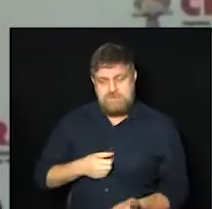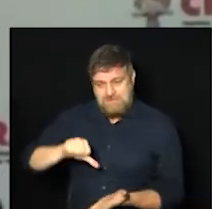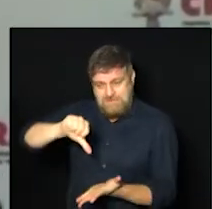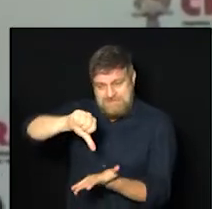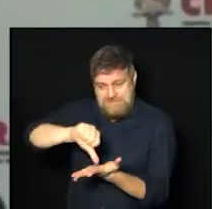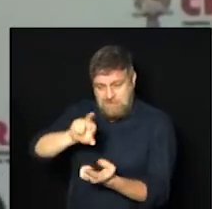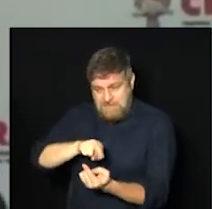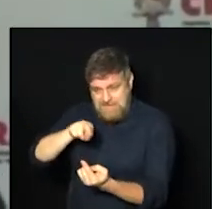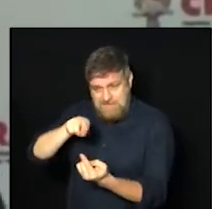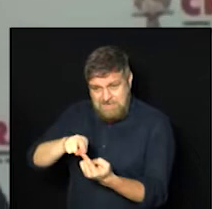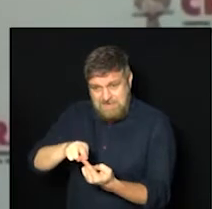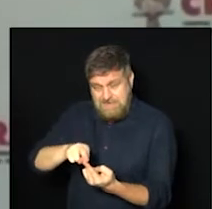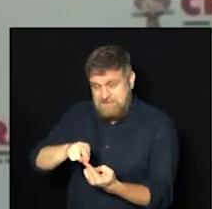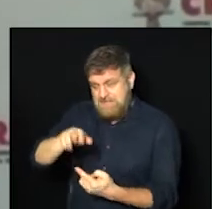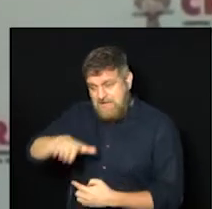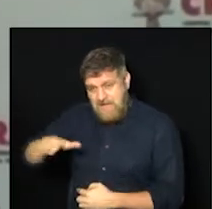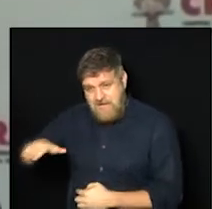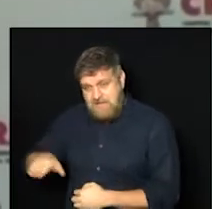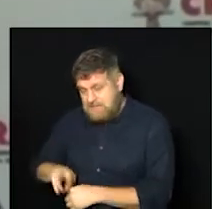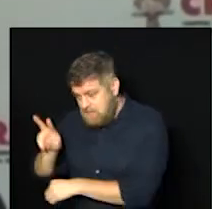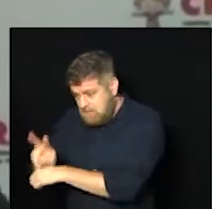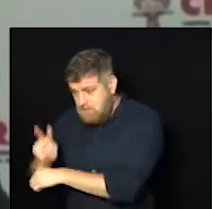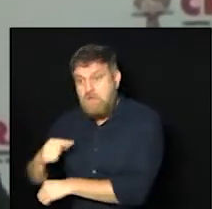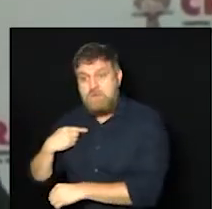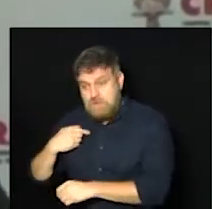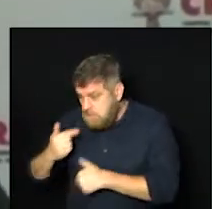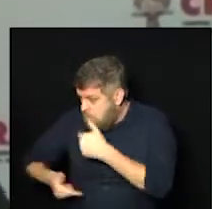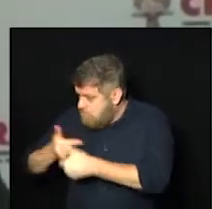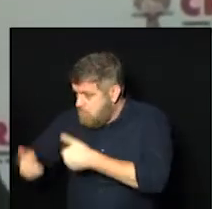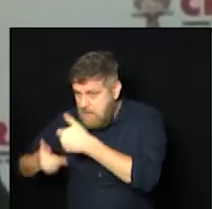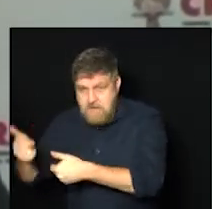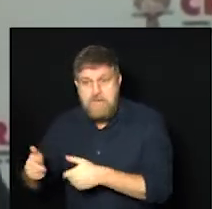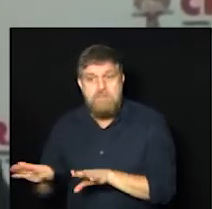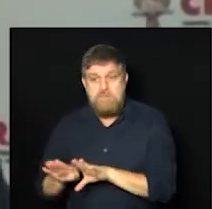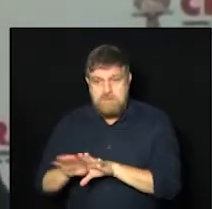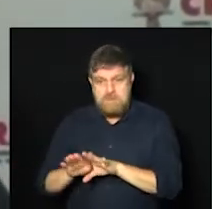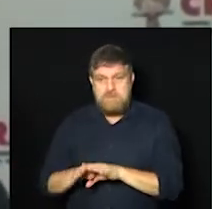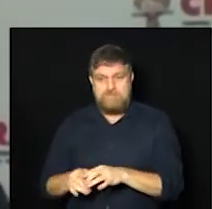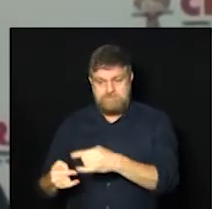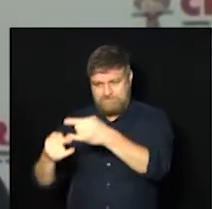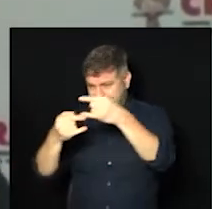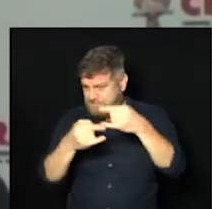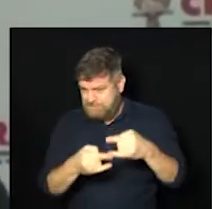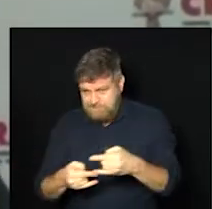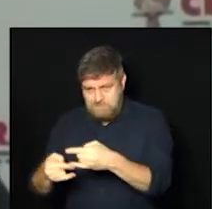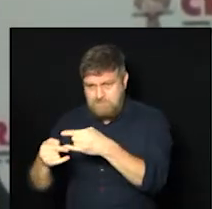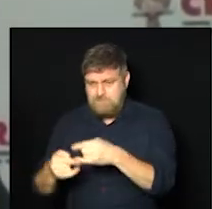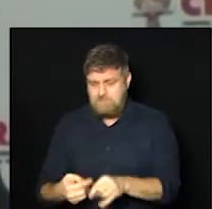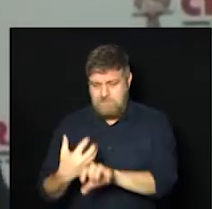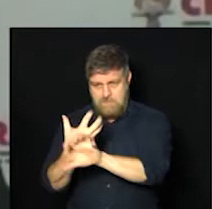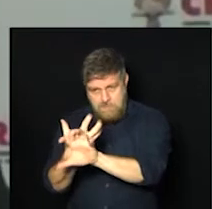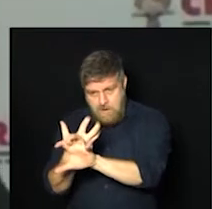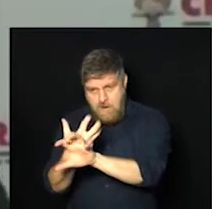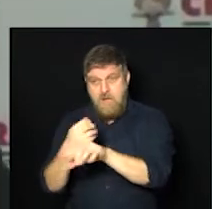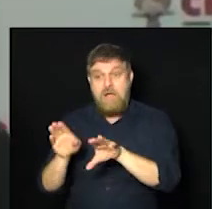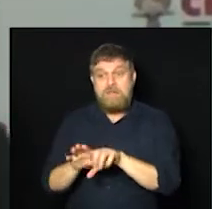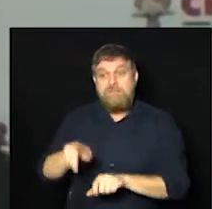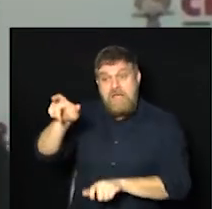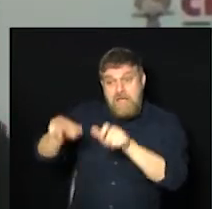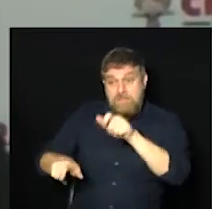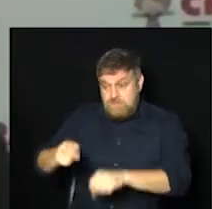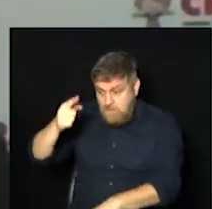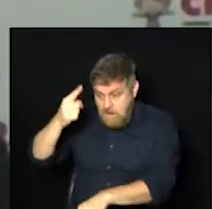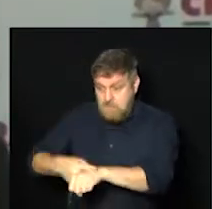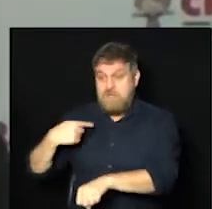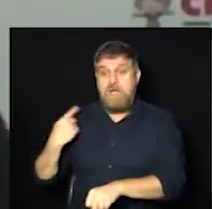mesmo nesse tempo de pandemia, nós não paramos de atender. Estamos atendendo online, estamos fazendo videochamada, né, em casos urgentes, estamos fazendo